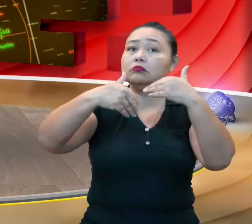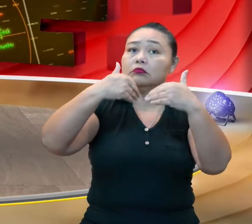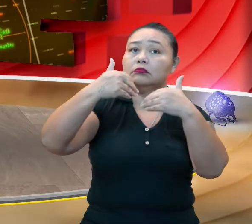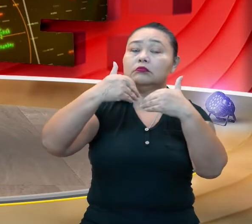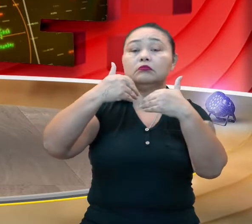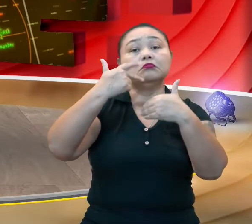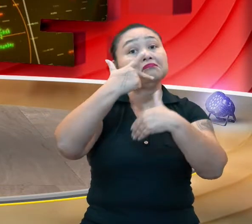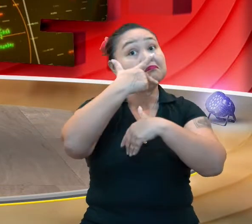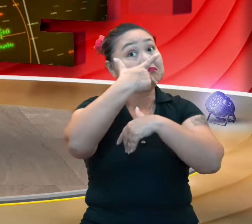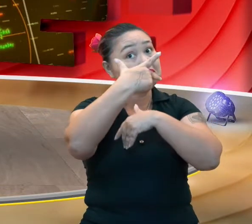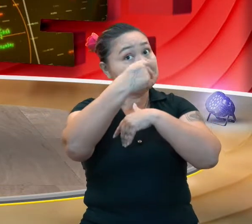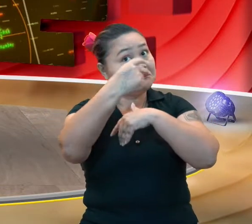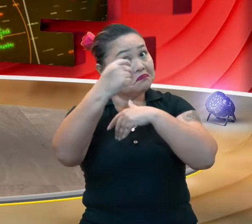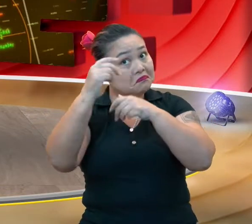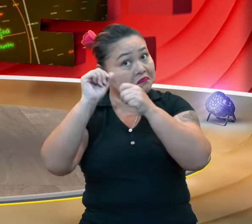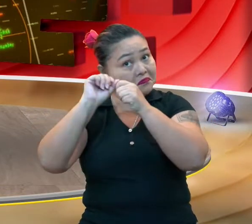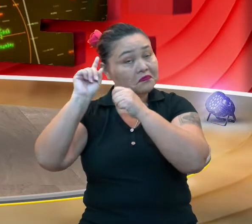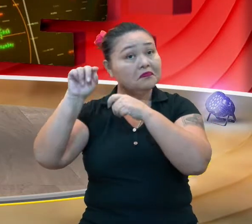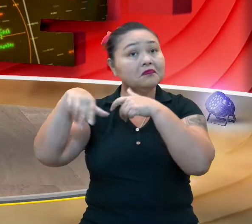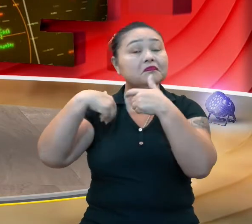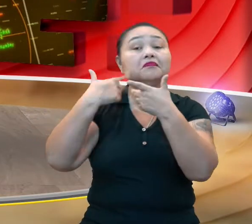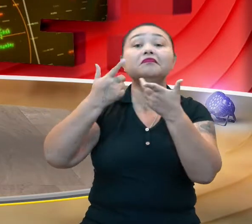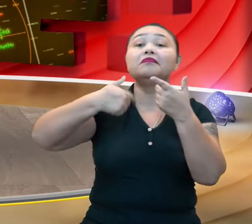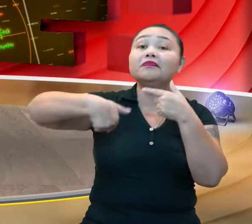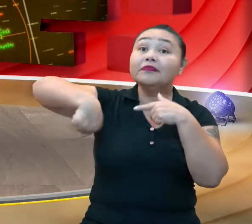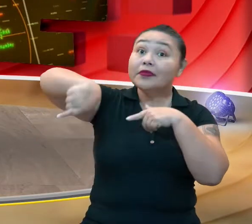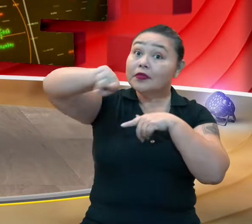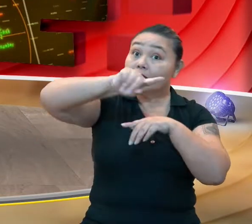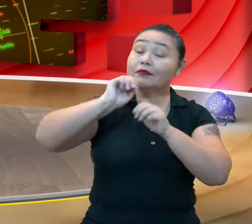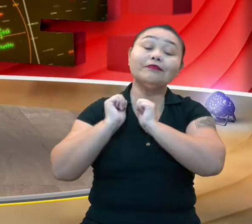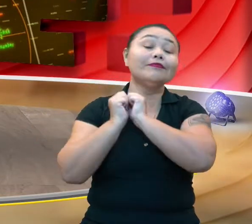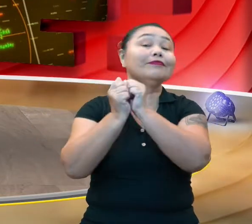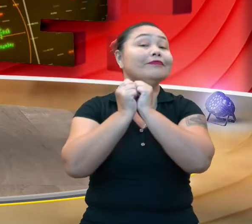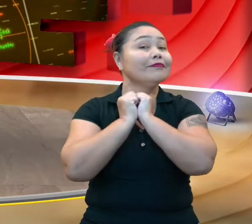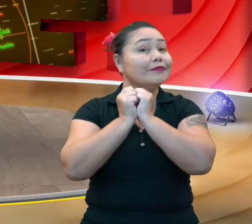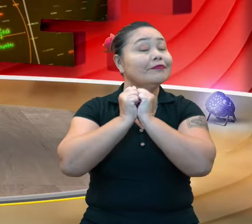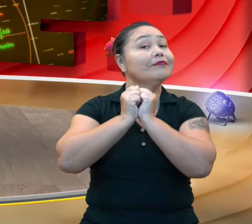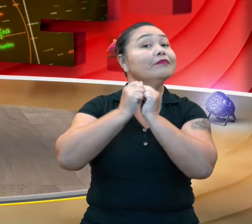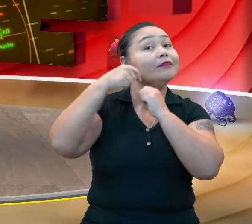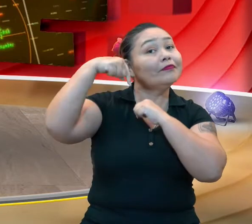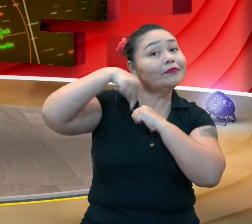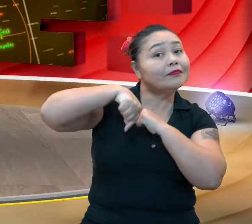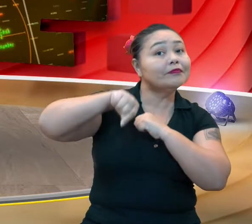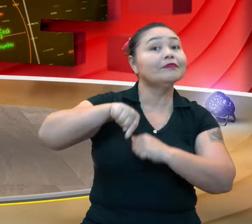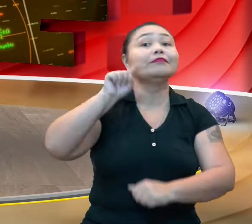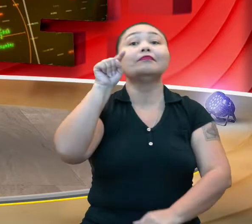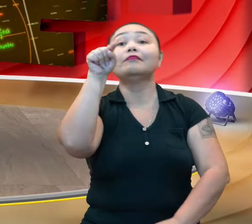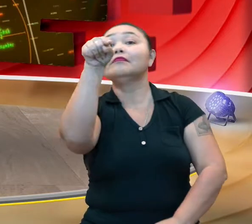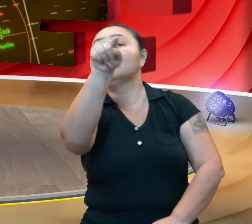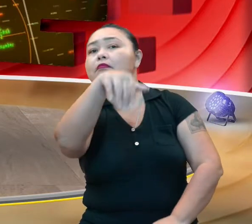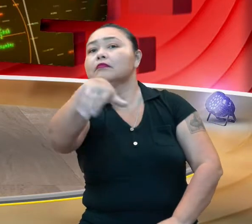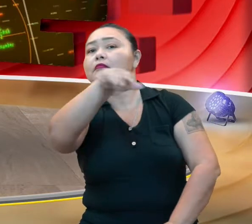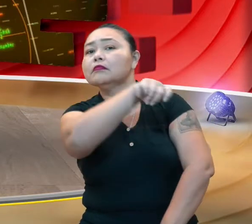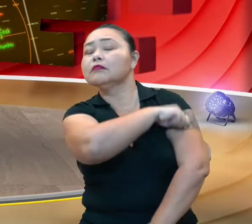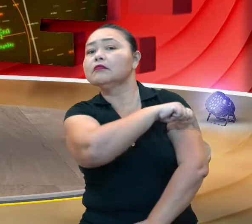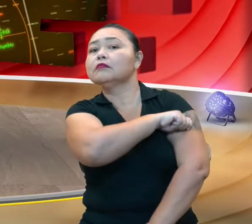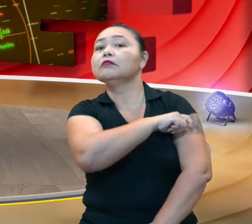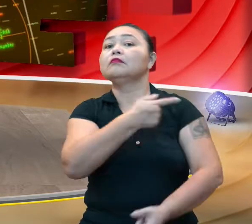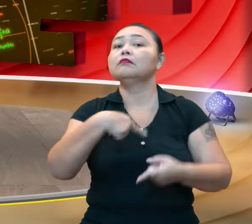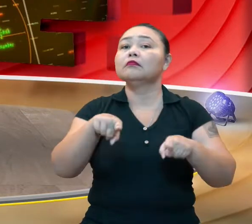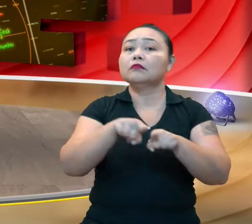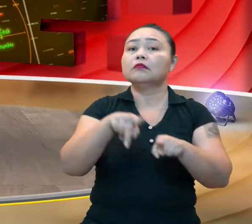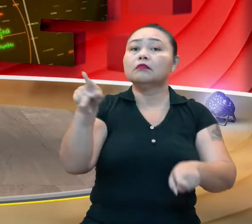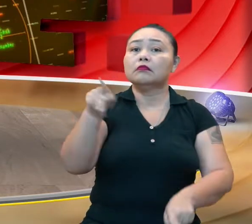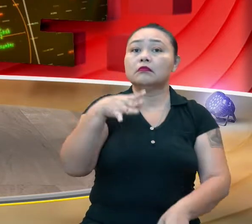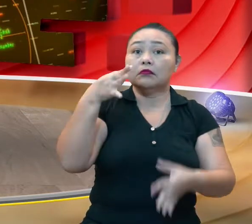sucesso. E o melhor de tudo é que tamo junto, né? Nós aqui, vocês aí, os professores presenciais, que dão aquele suporte